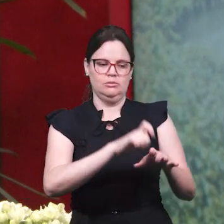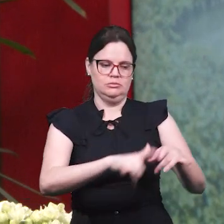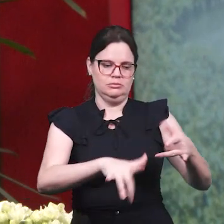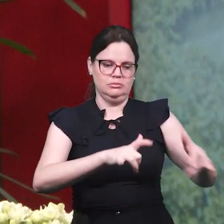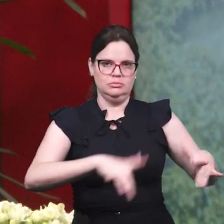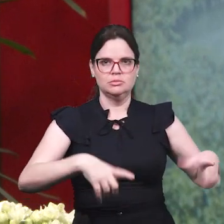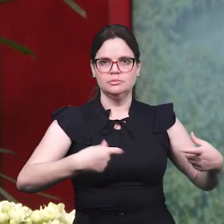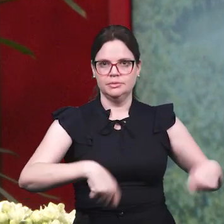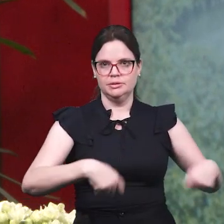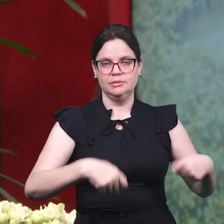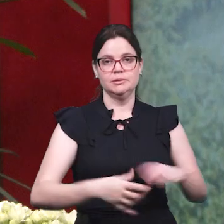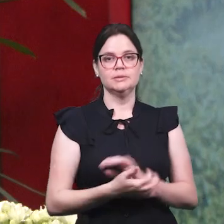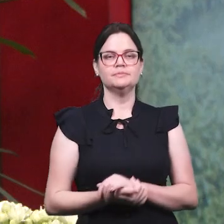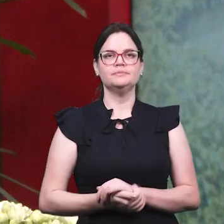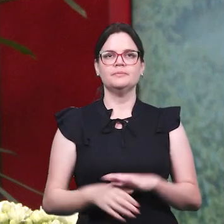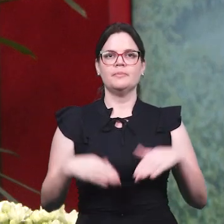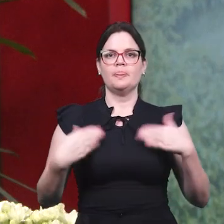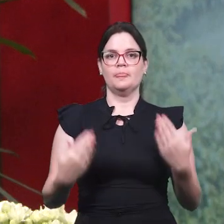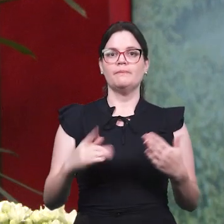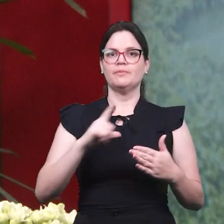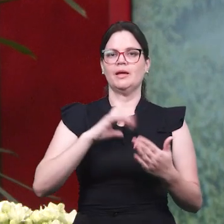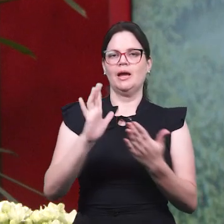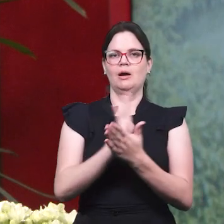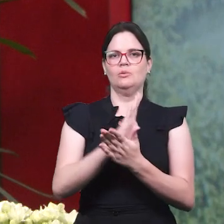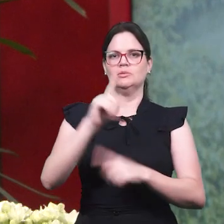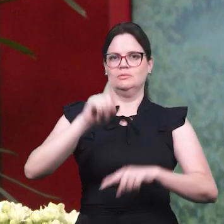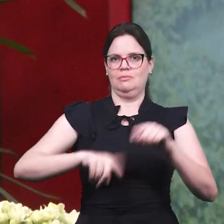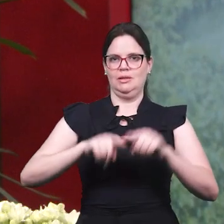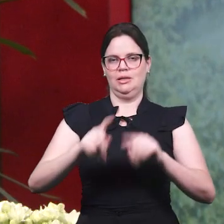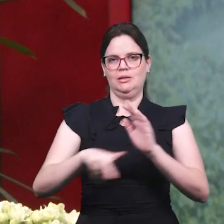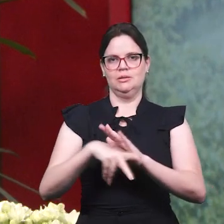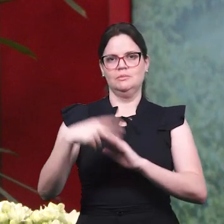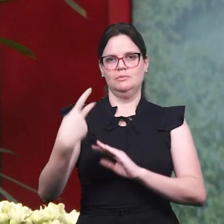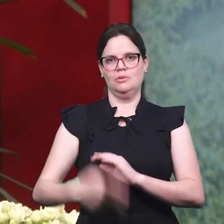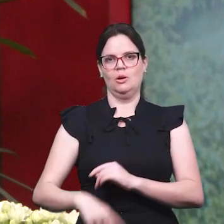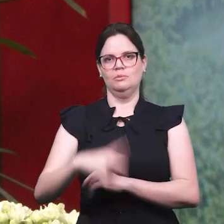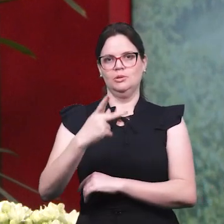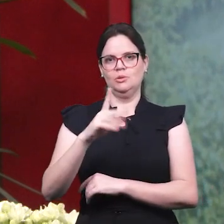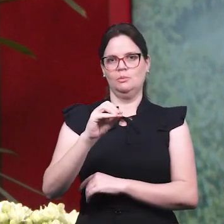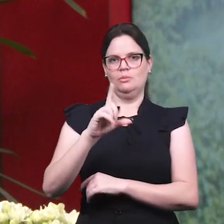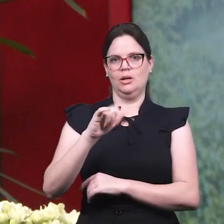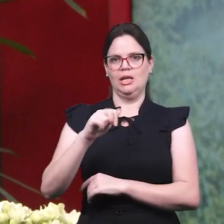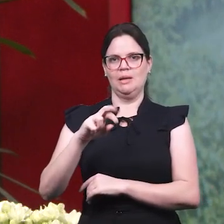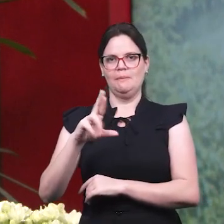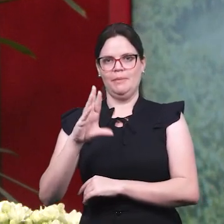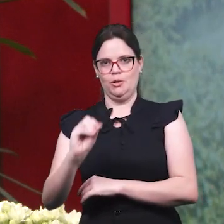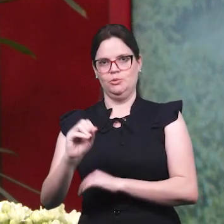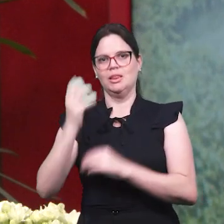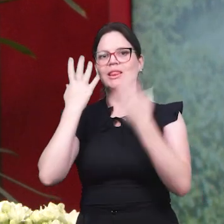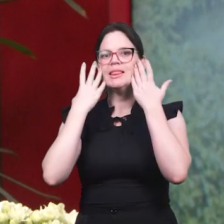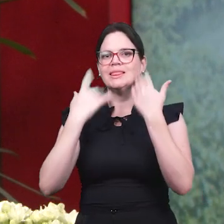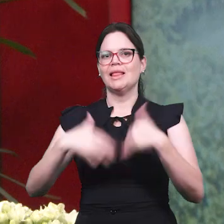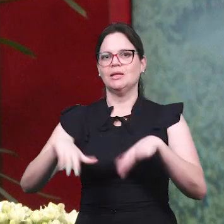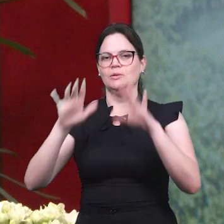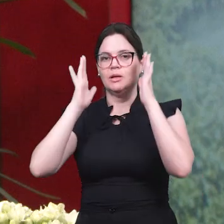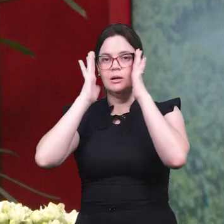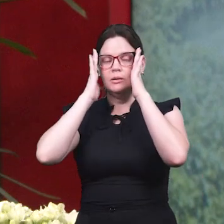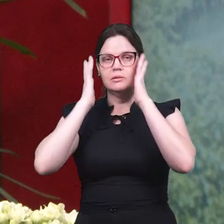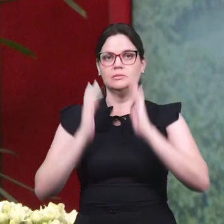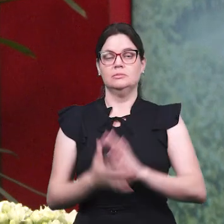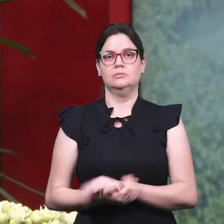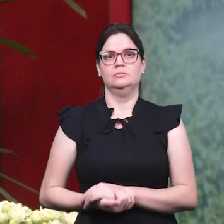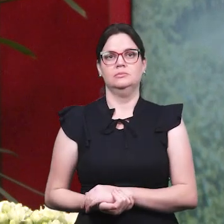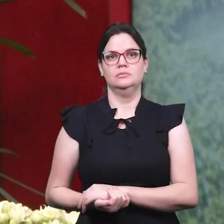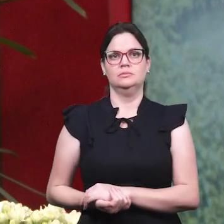esses materiais à base de polímeros, e na maioria das vezes a gente opta pelos polímeros naturais, chamados biopolímeros,